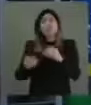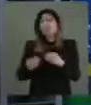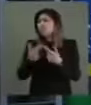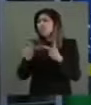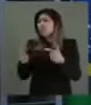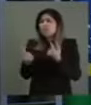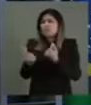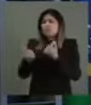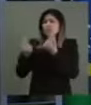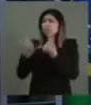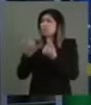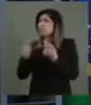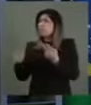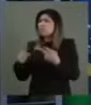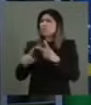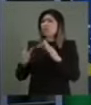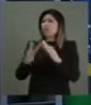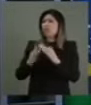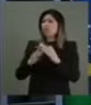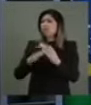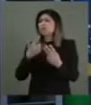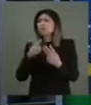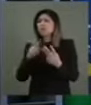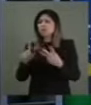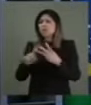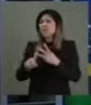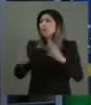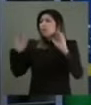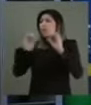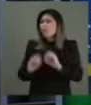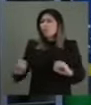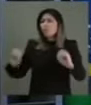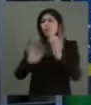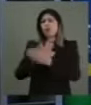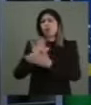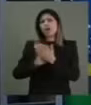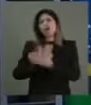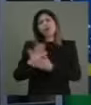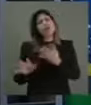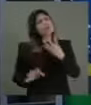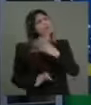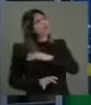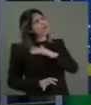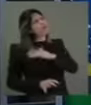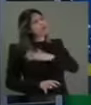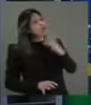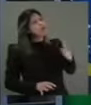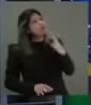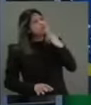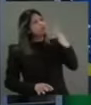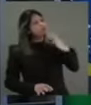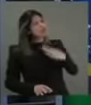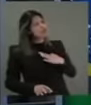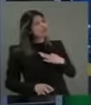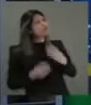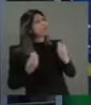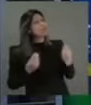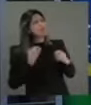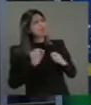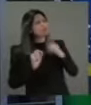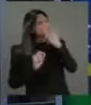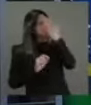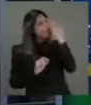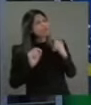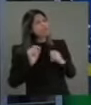Presidente Lula, o senhor me conhece, eu sou aqui vice-líder do seu governo. Essa indução da forma que estão fazendo